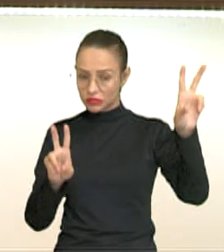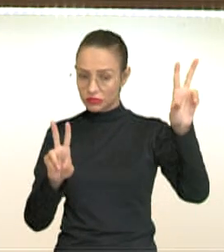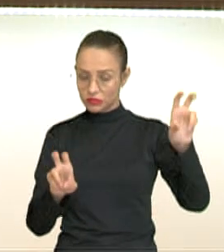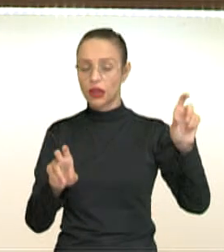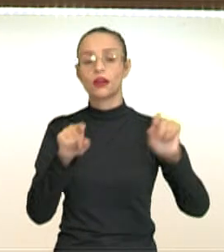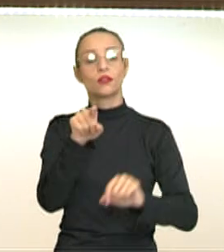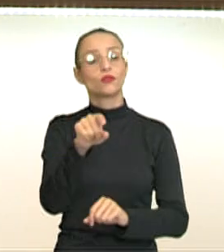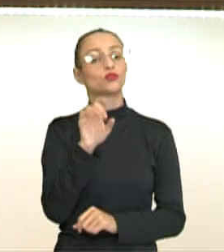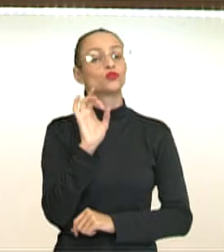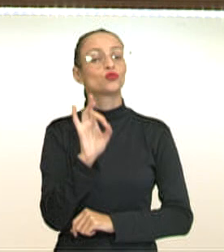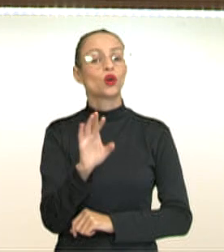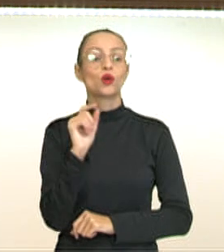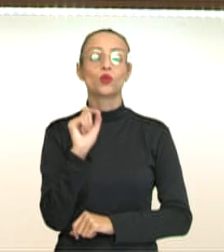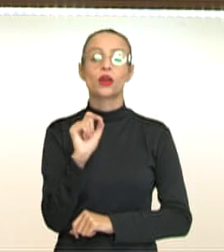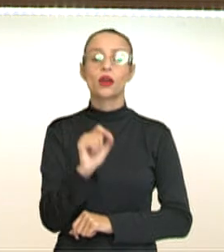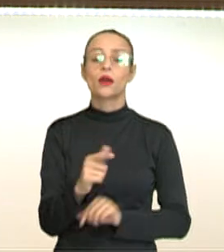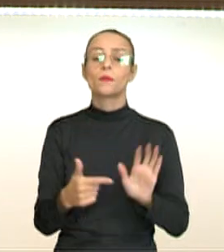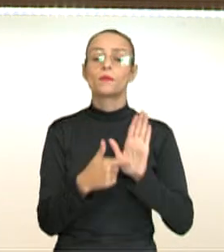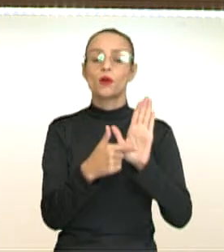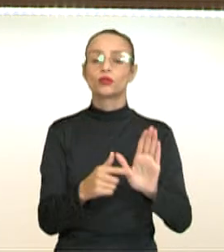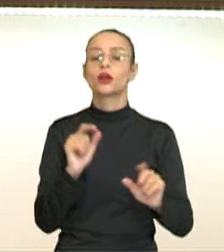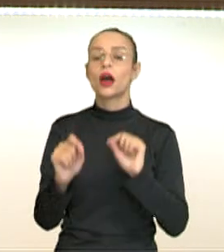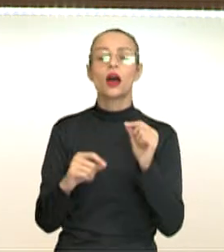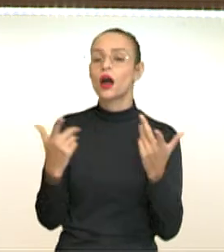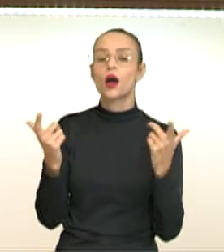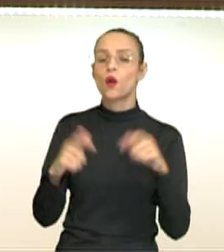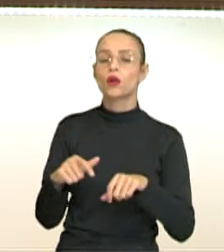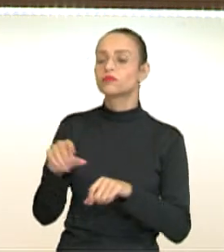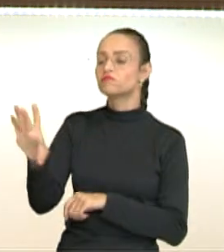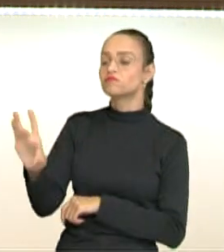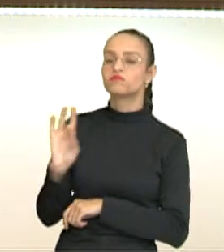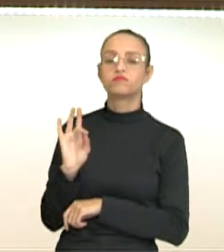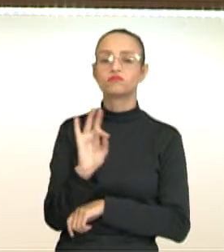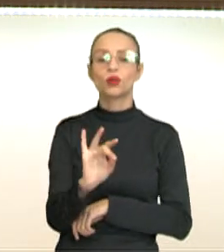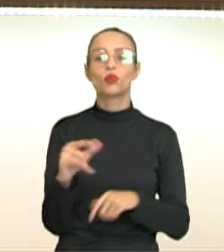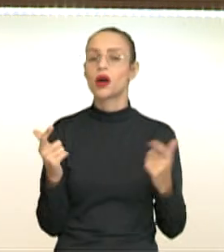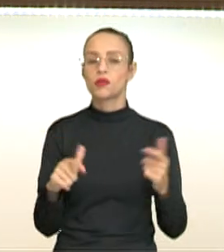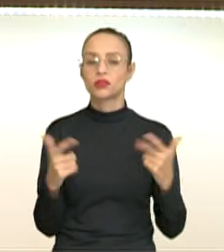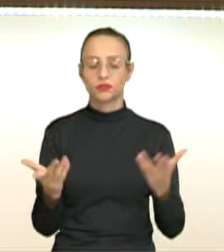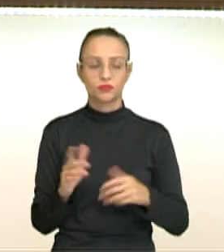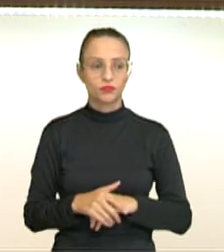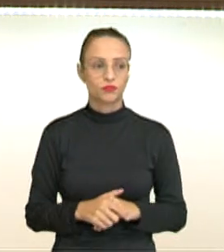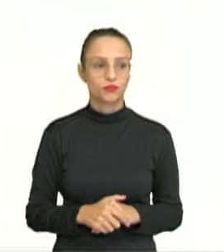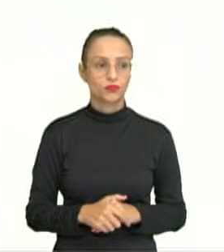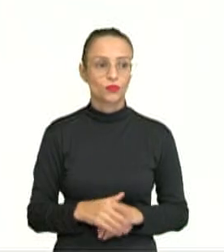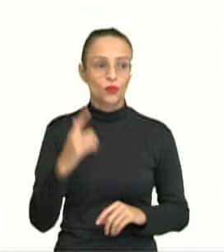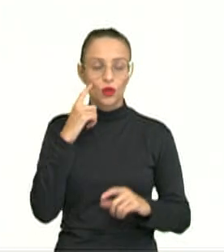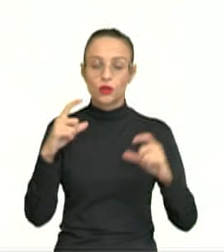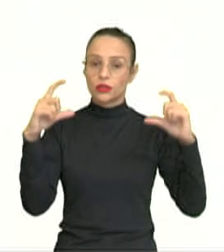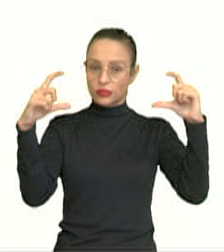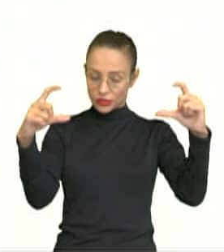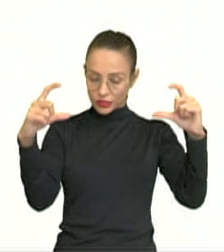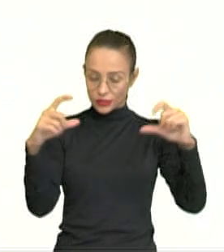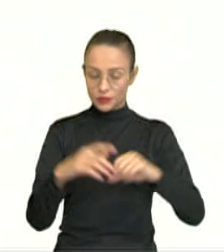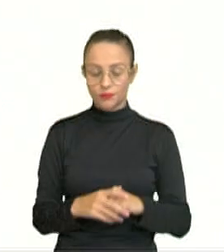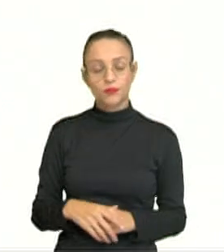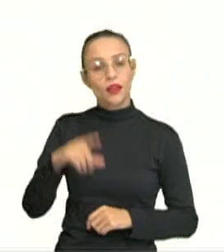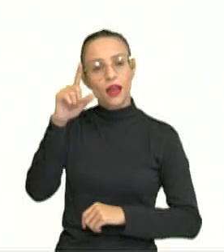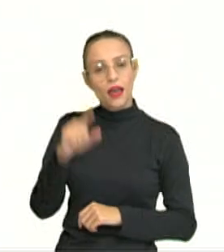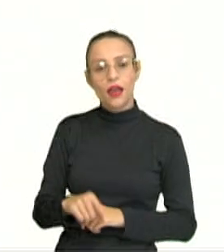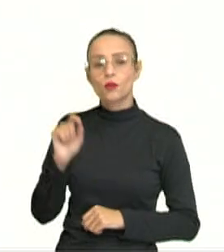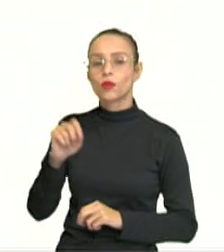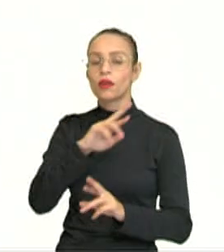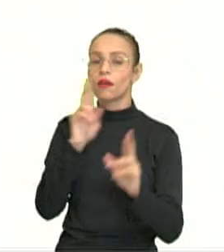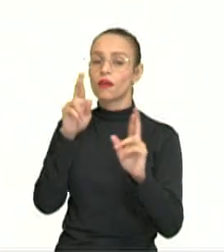e aí você só indica de onde foi que você tirou essa fonte. O trecho abaixo é paráfrase ou citação direta.